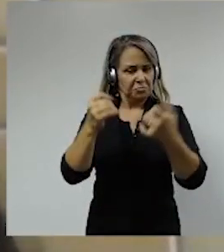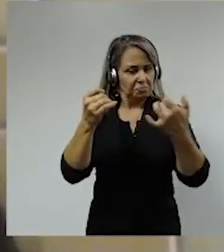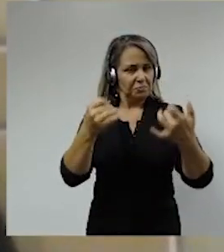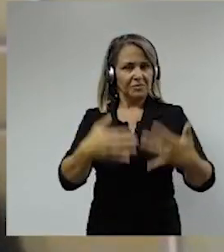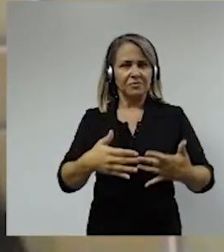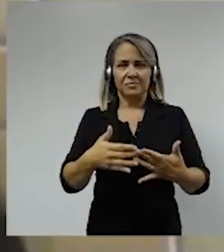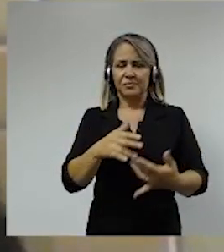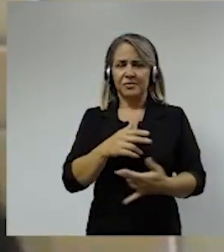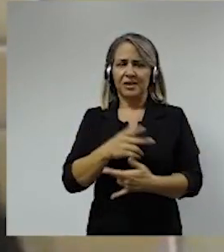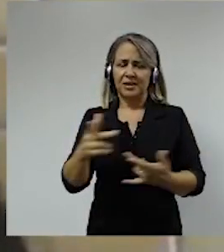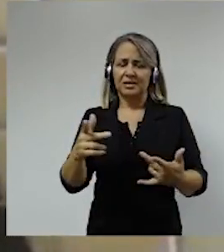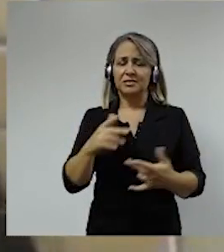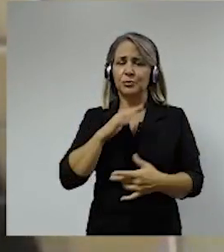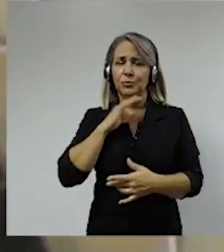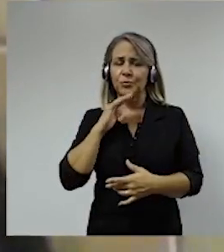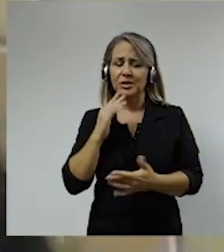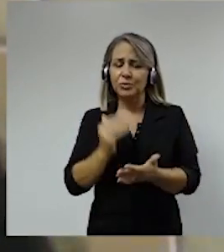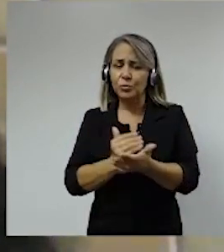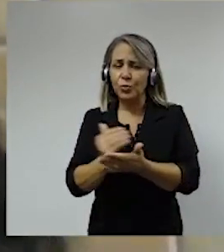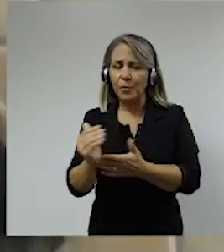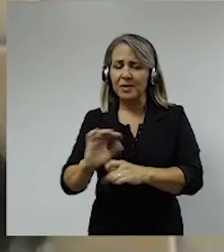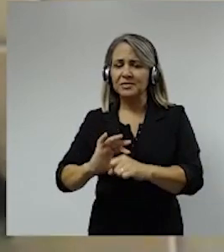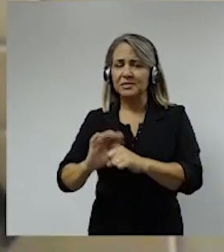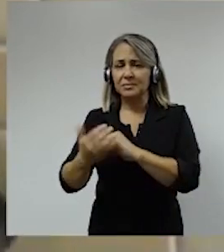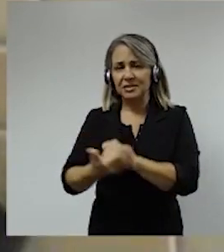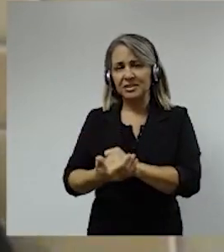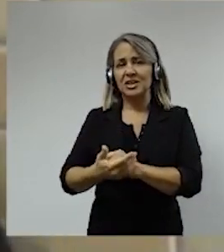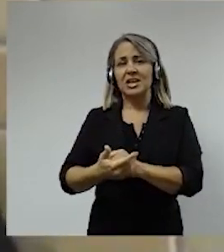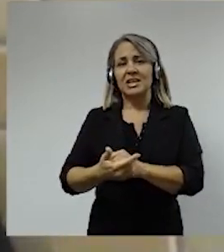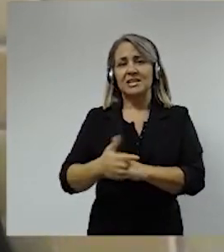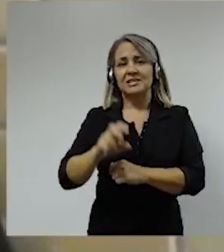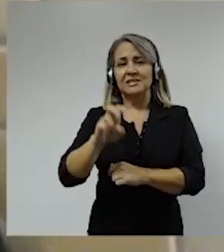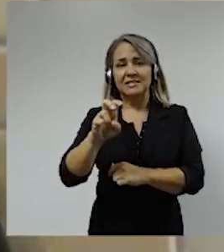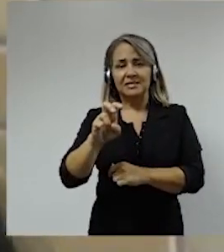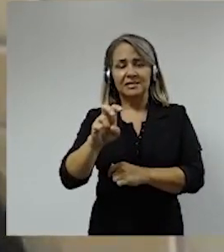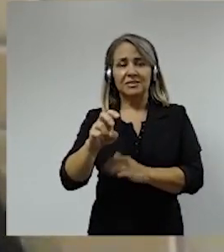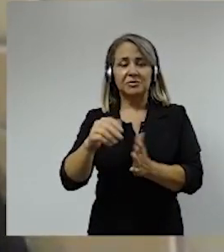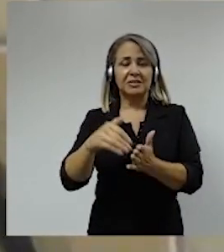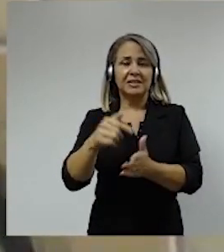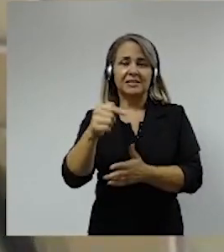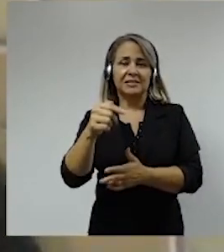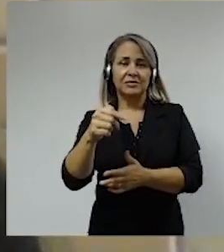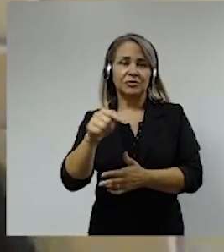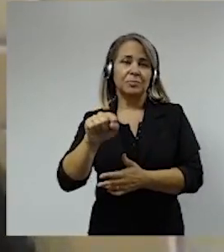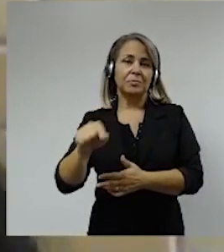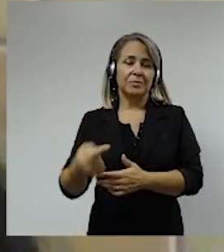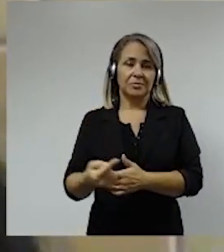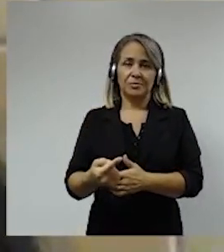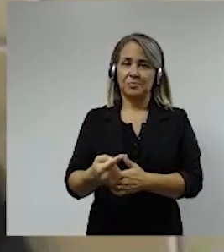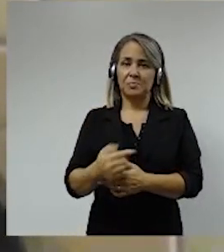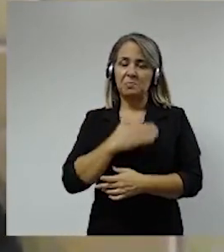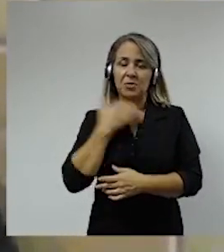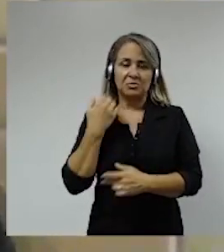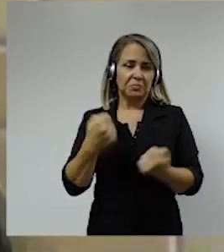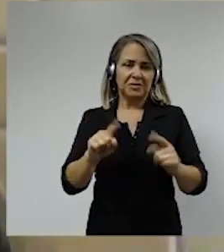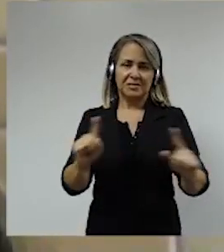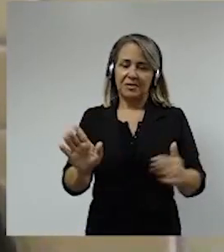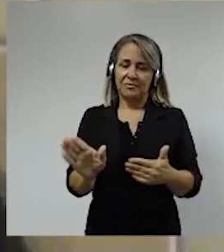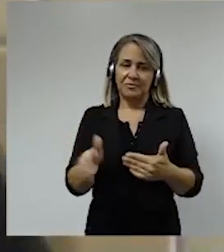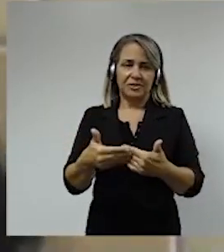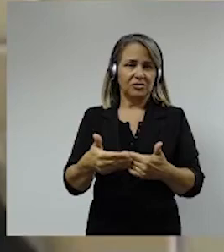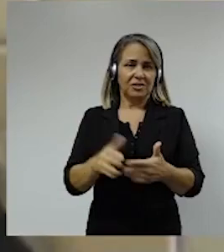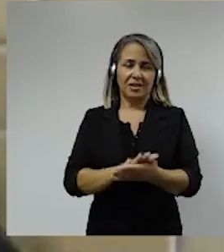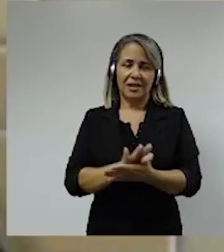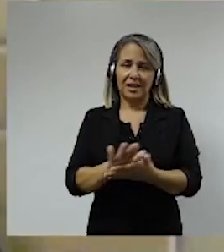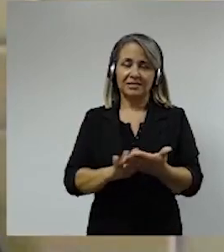muito infeliz no início da pandemia, dizendo que 5 a 7 mil mortes não justificavam fechar os estabelecimentos. Então, assim,